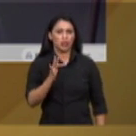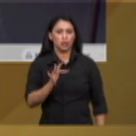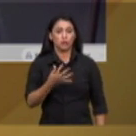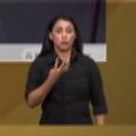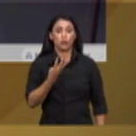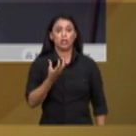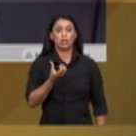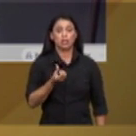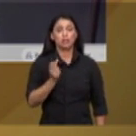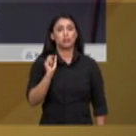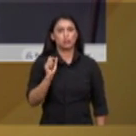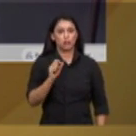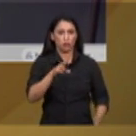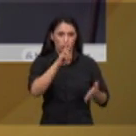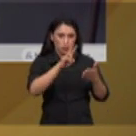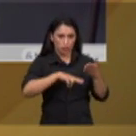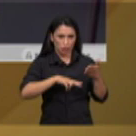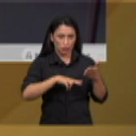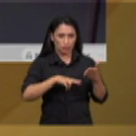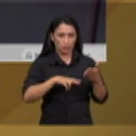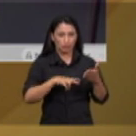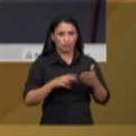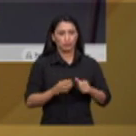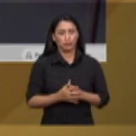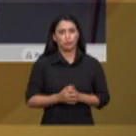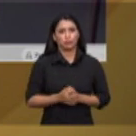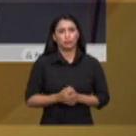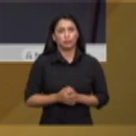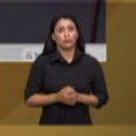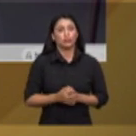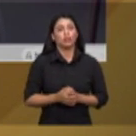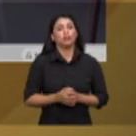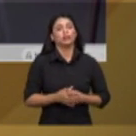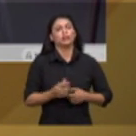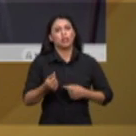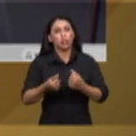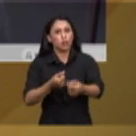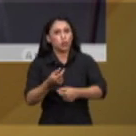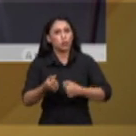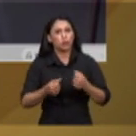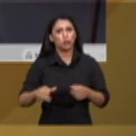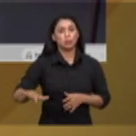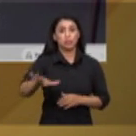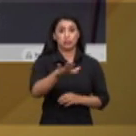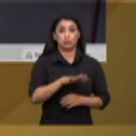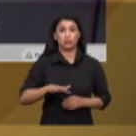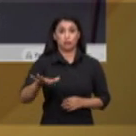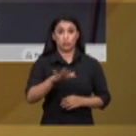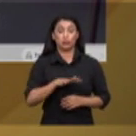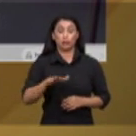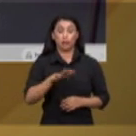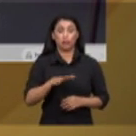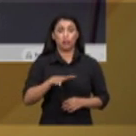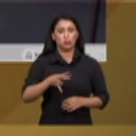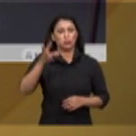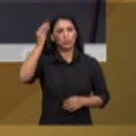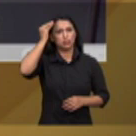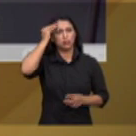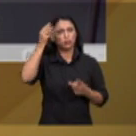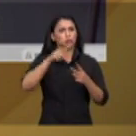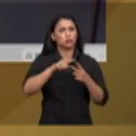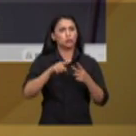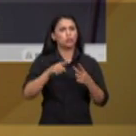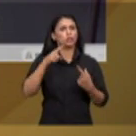o seguinte, permitam-me a leitura. A atividade econômica em sentido amplo é gênero que compreende duas